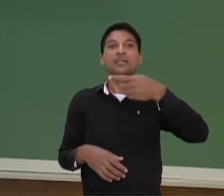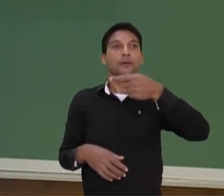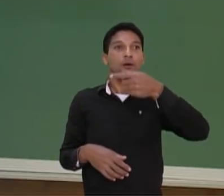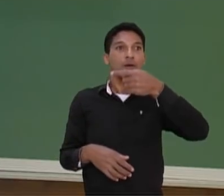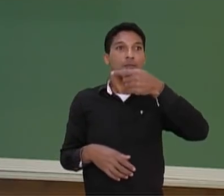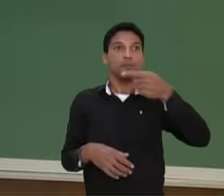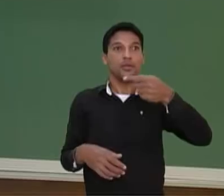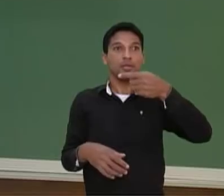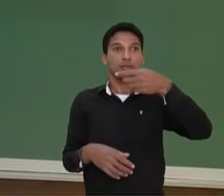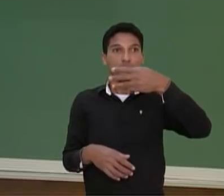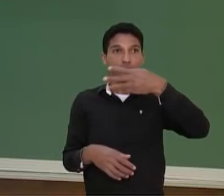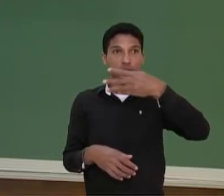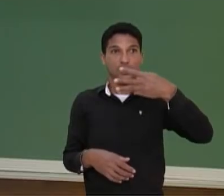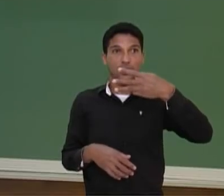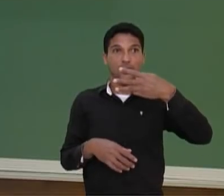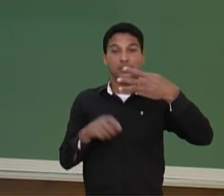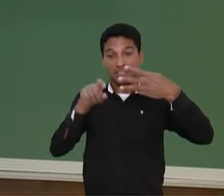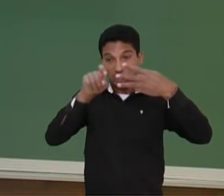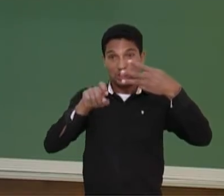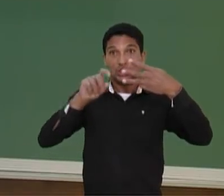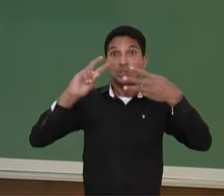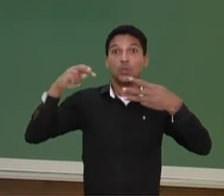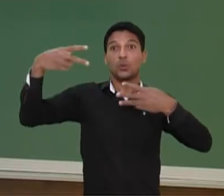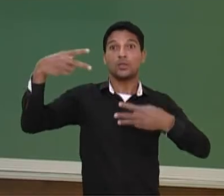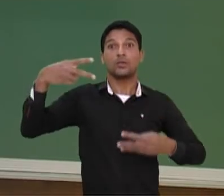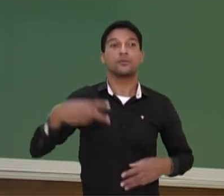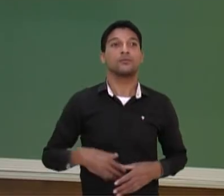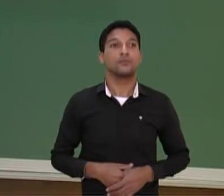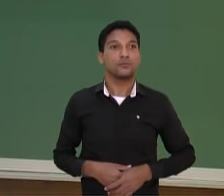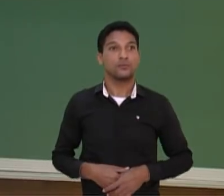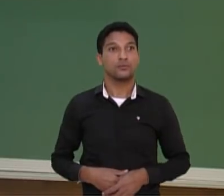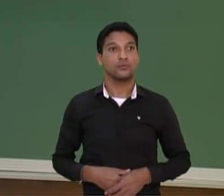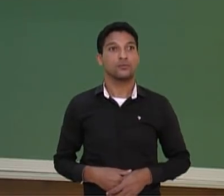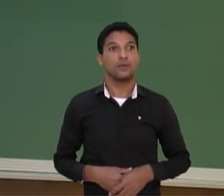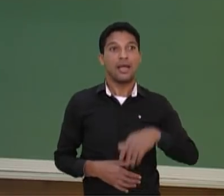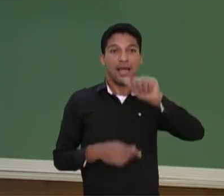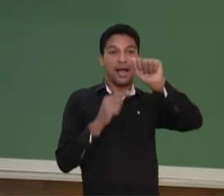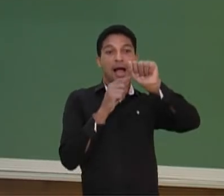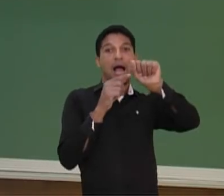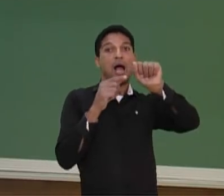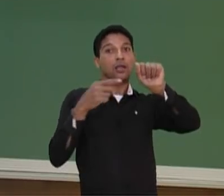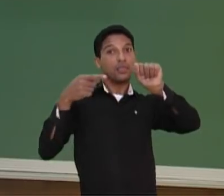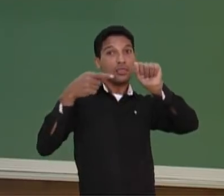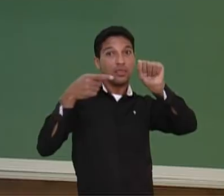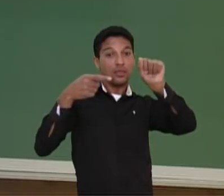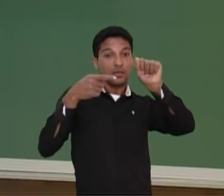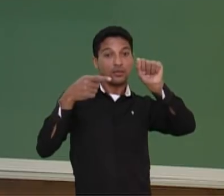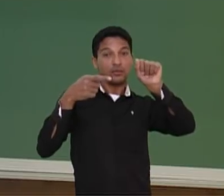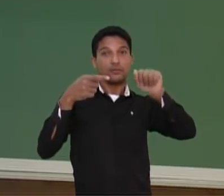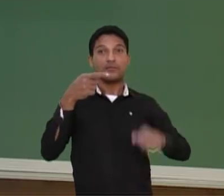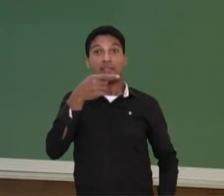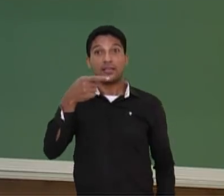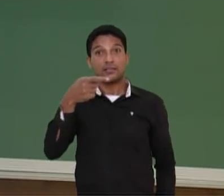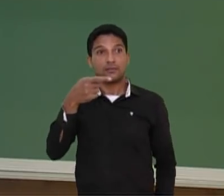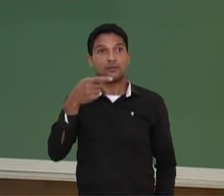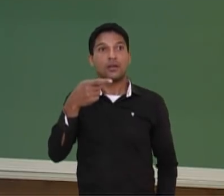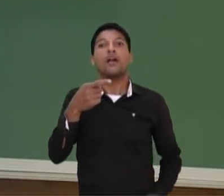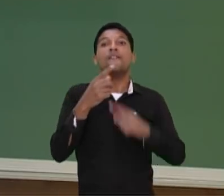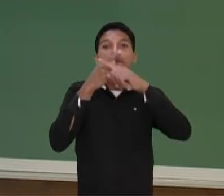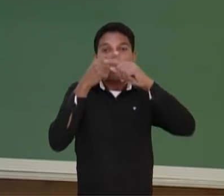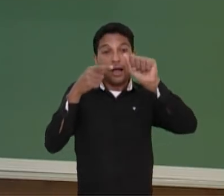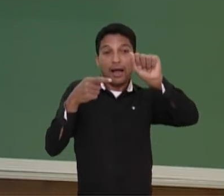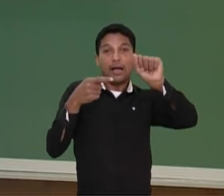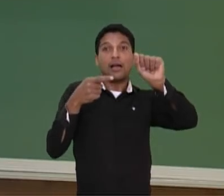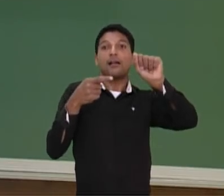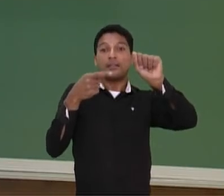você, ó, menos 3, né? Então, observe que A é um número negativo. Ele multiplica x ao quadrado.